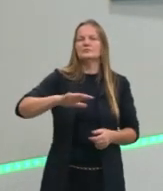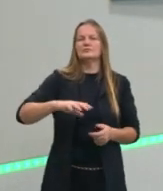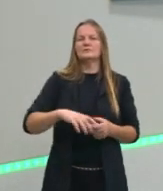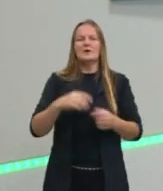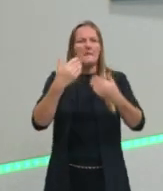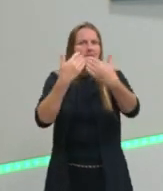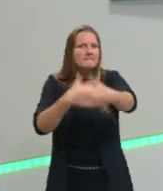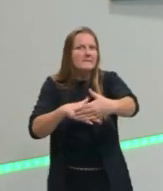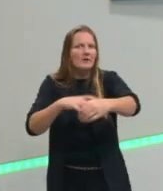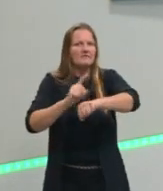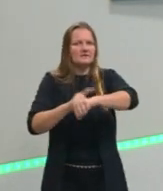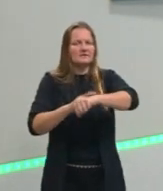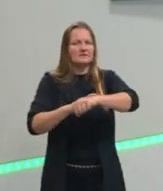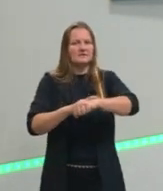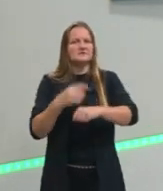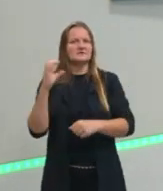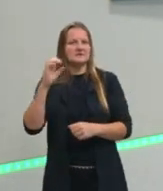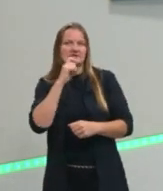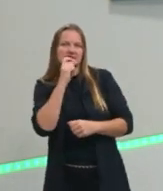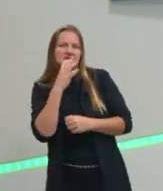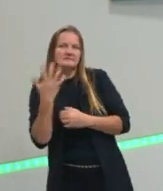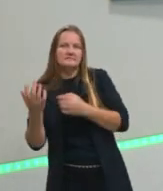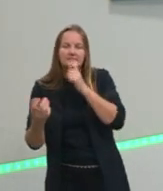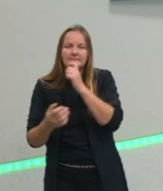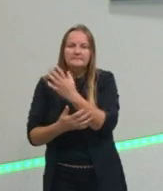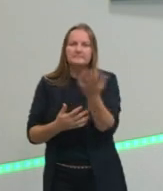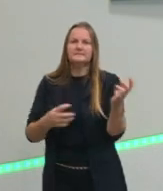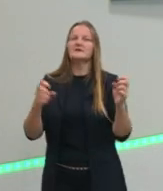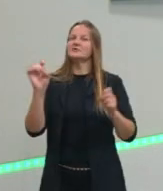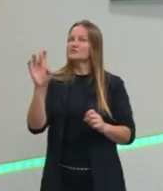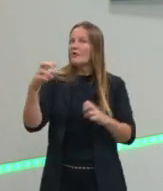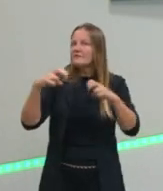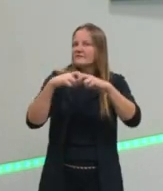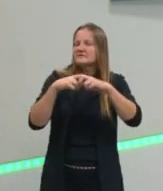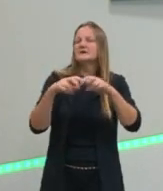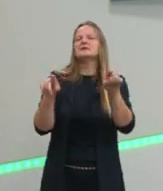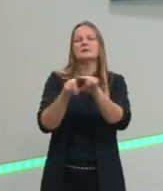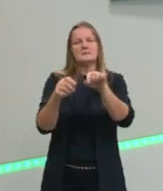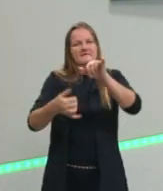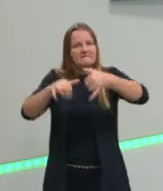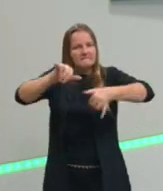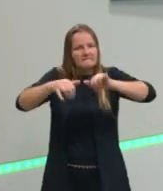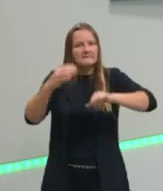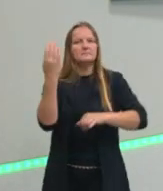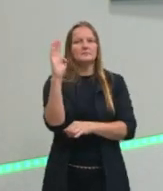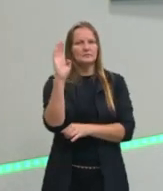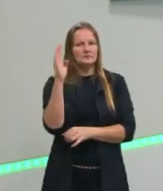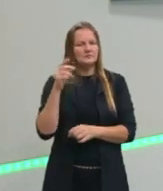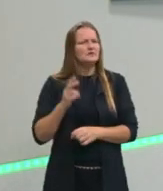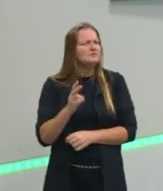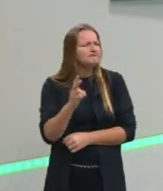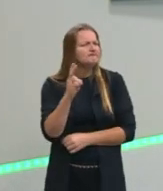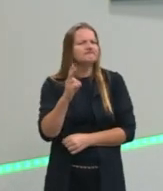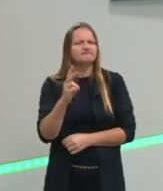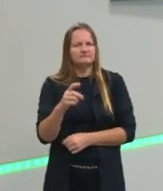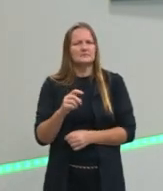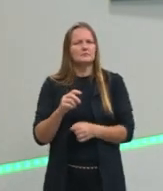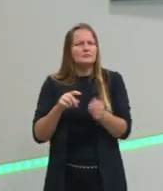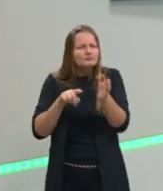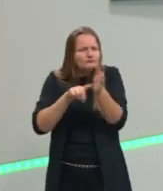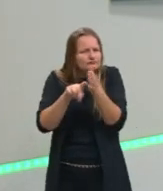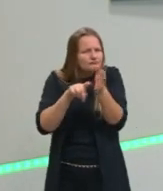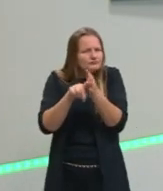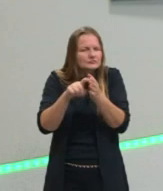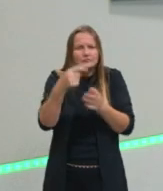então uma prova de Ciências da Natureza porque não só na física né na química e na Biologia sempre vai cair né uma